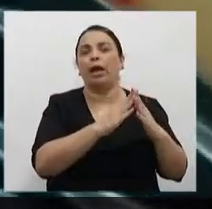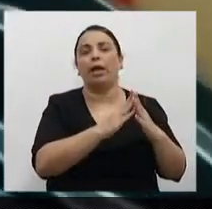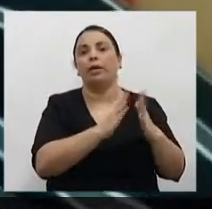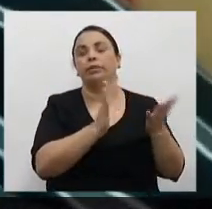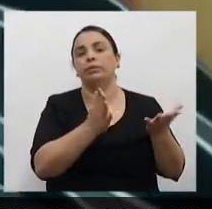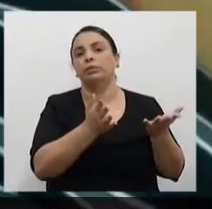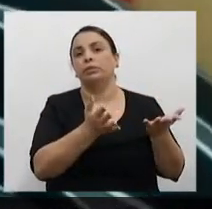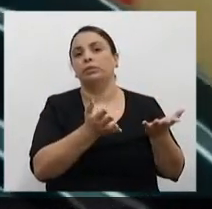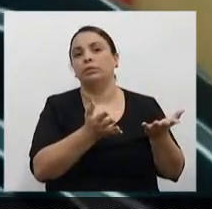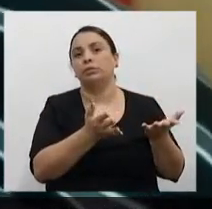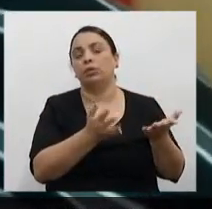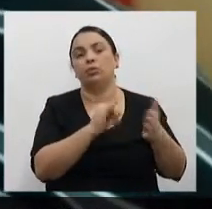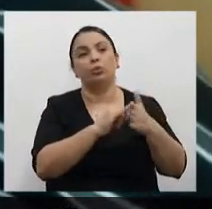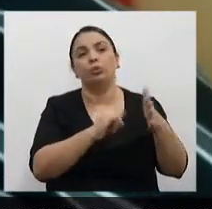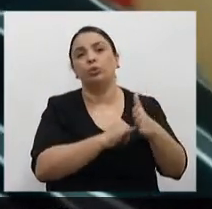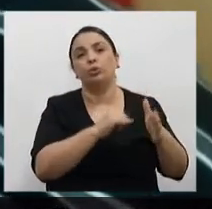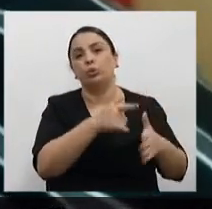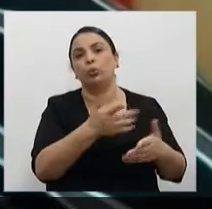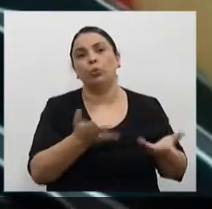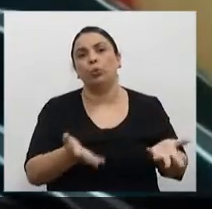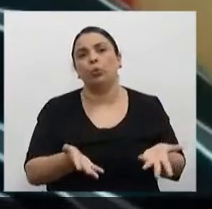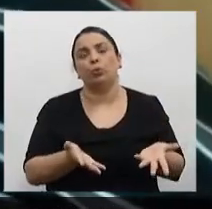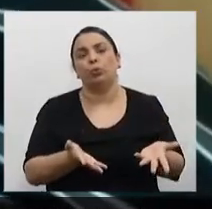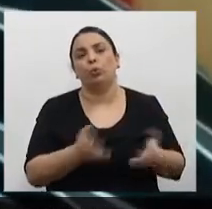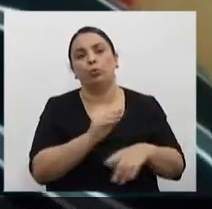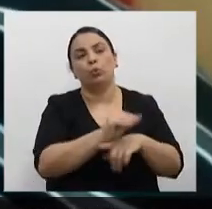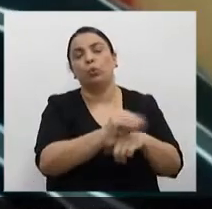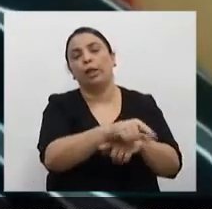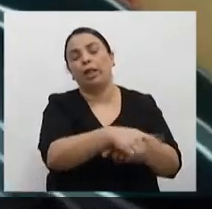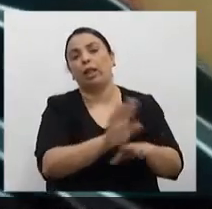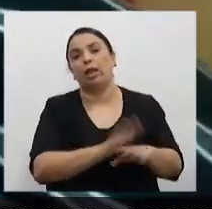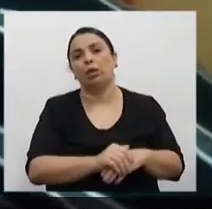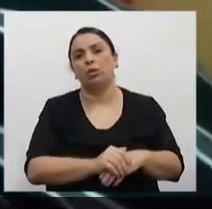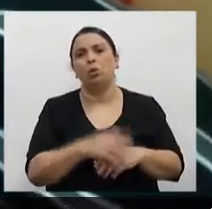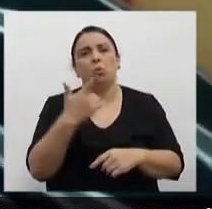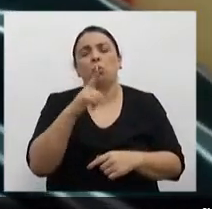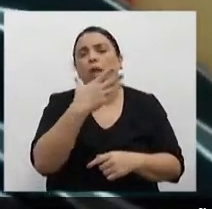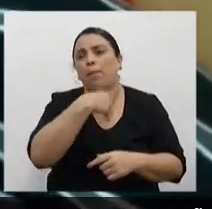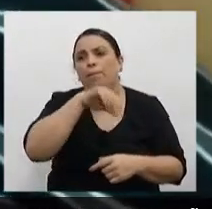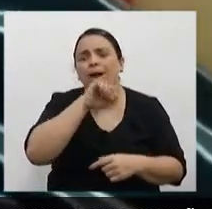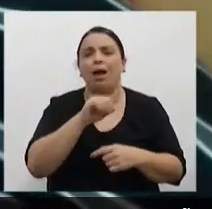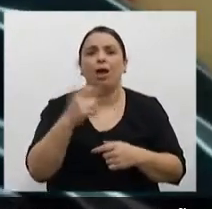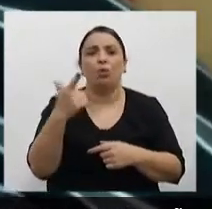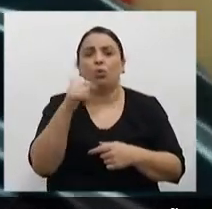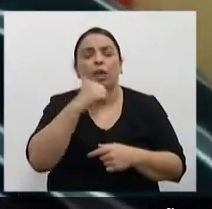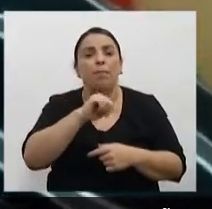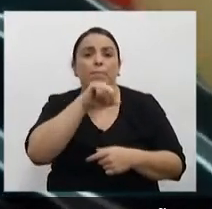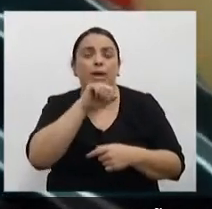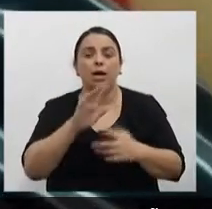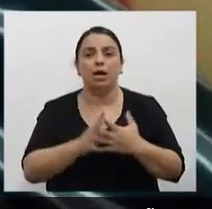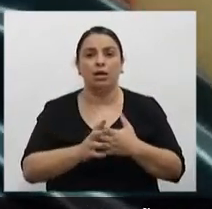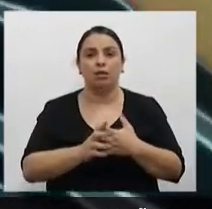Ela está lá no instituto. Ela está programada para ser atendida.